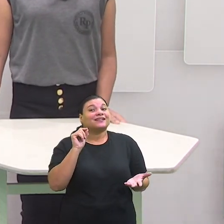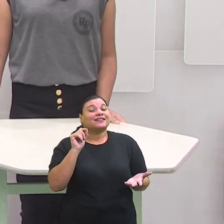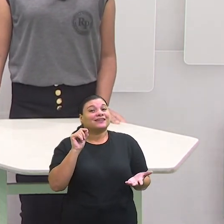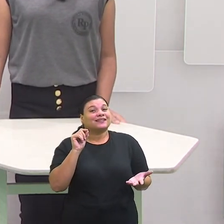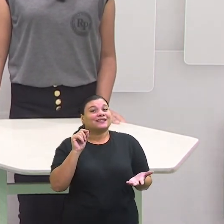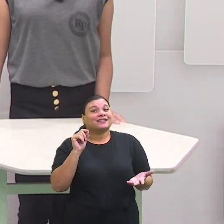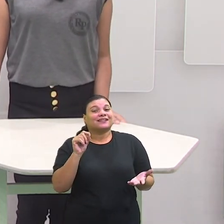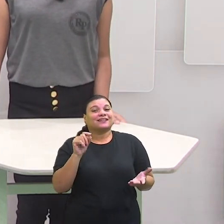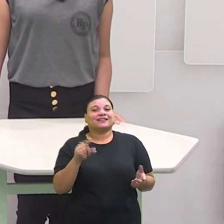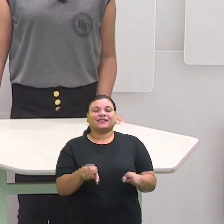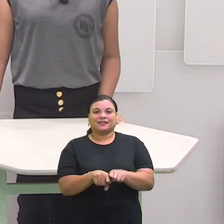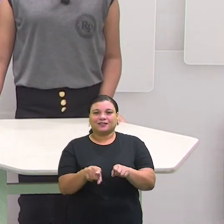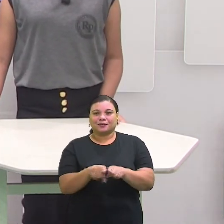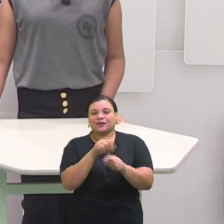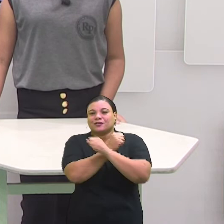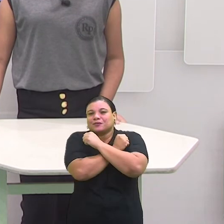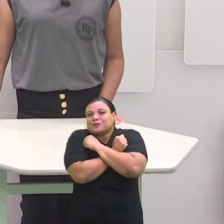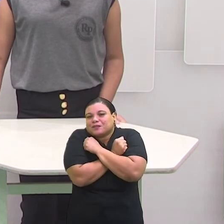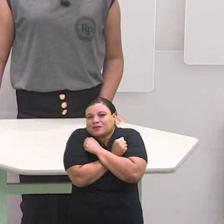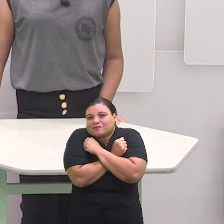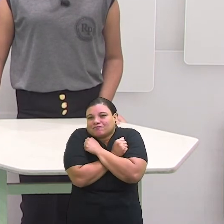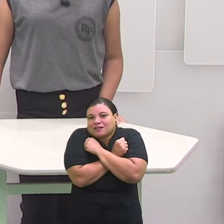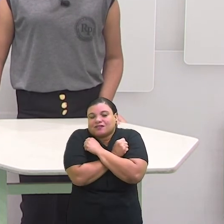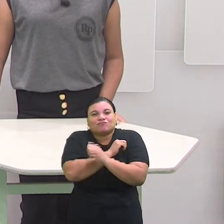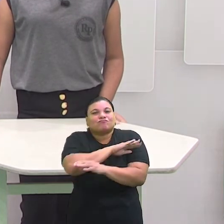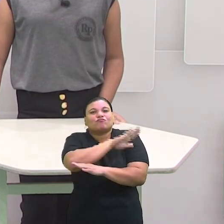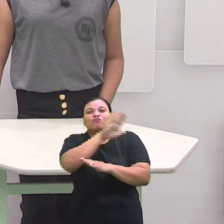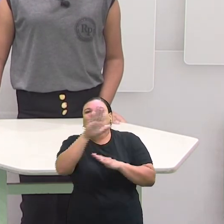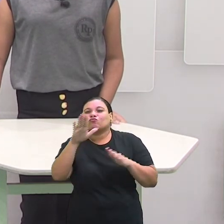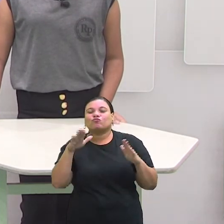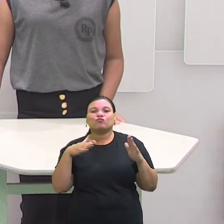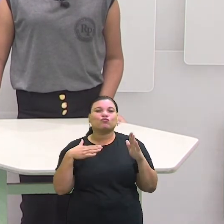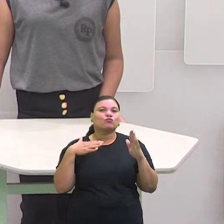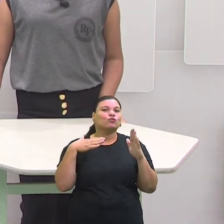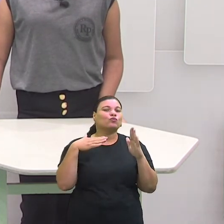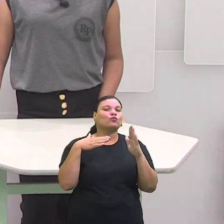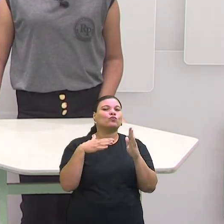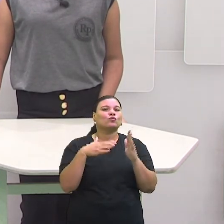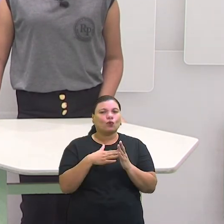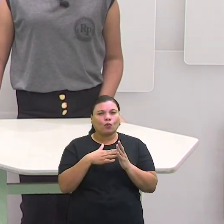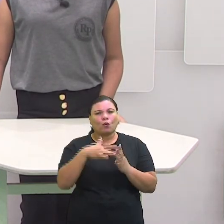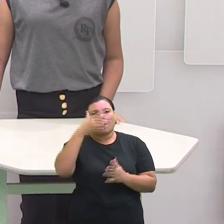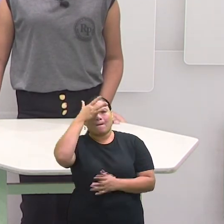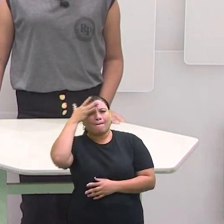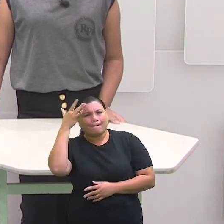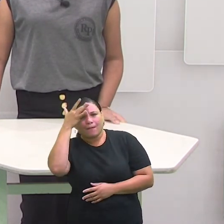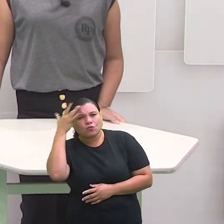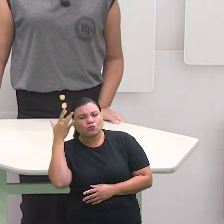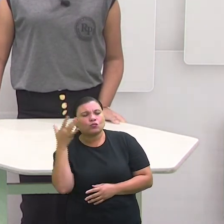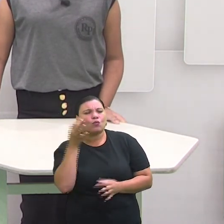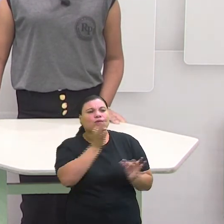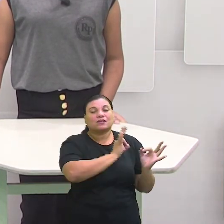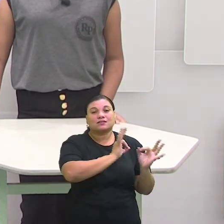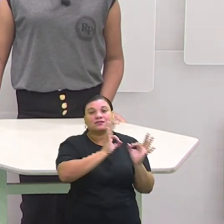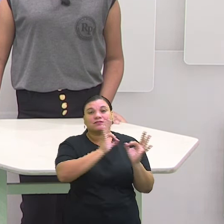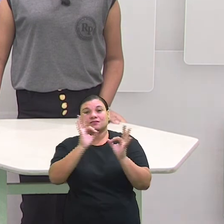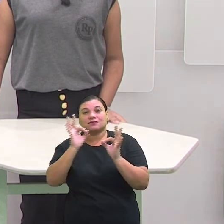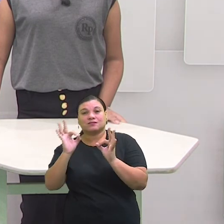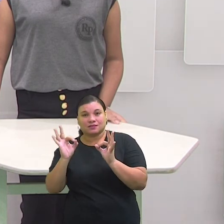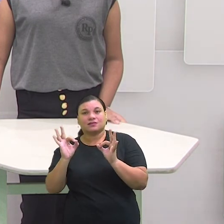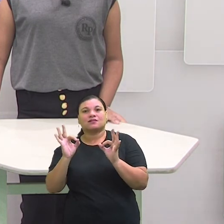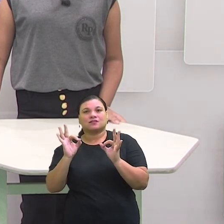um abraço também, gente, para todo mundo que está aí nos acompanhando no YouTube, no Facebook.